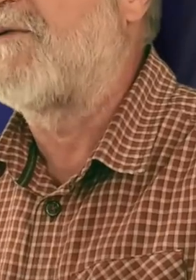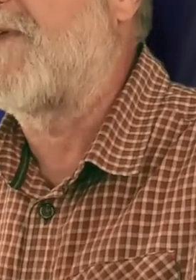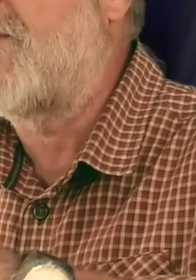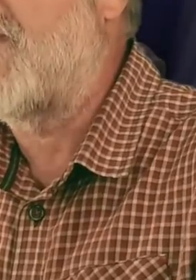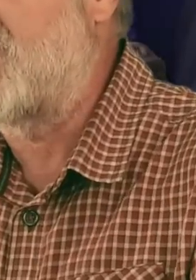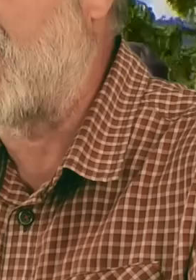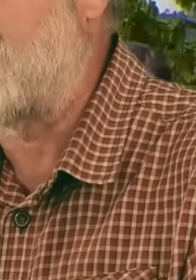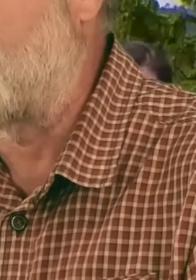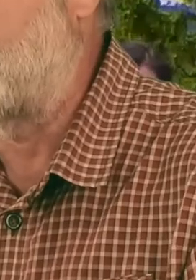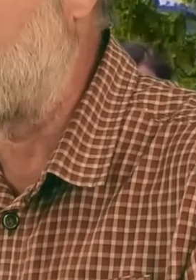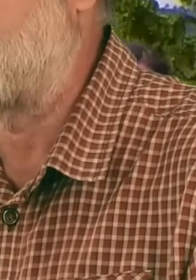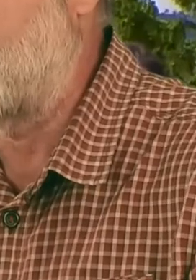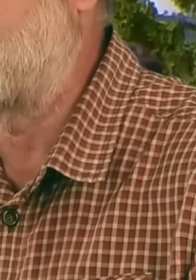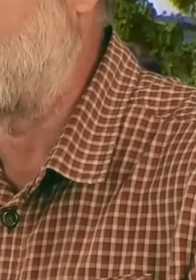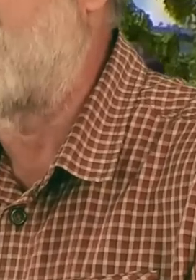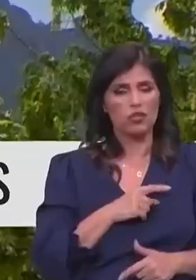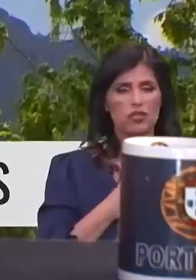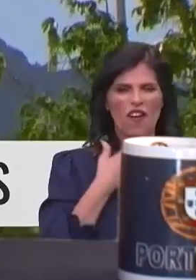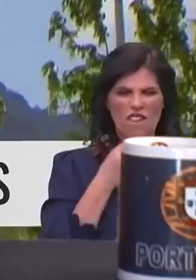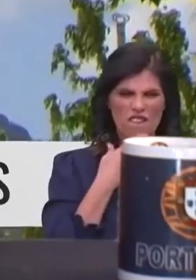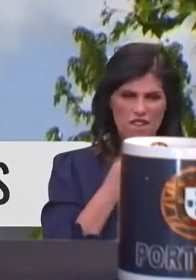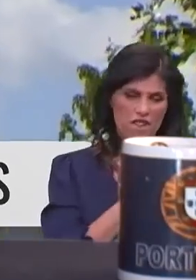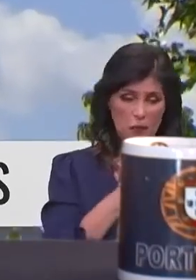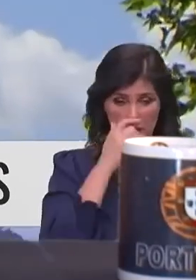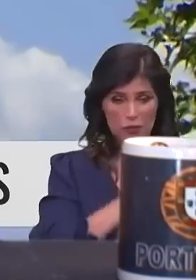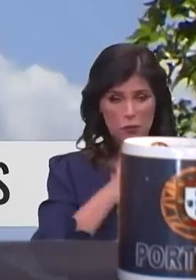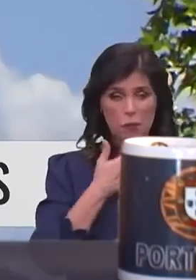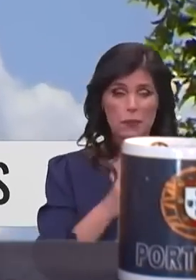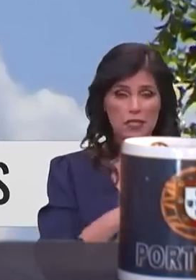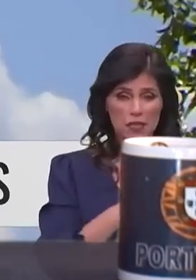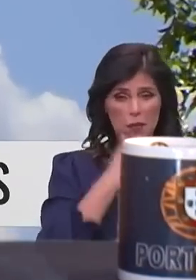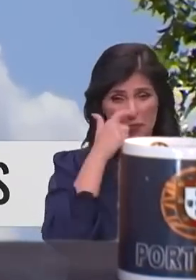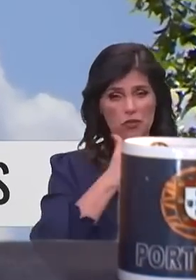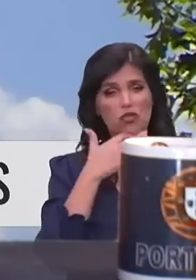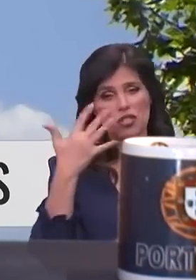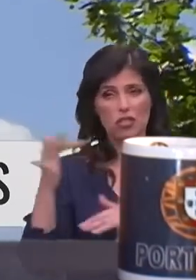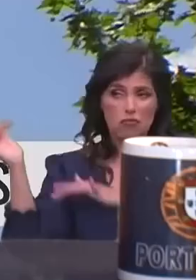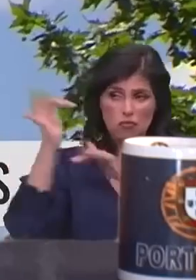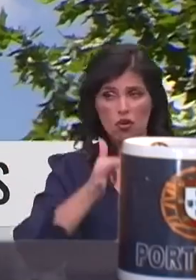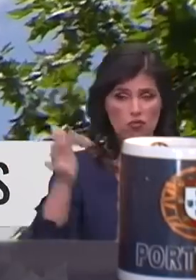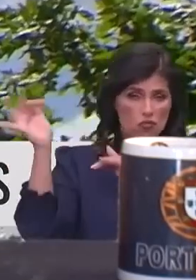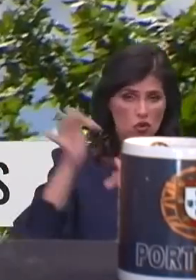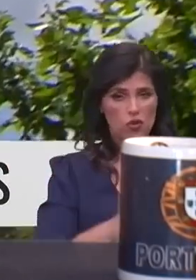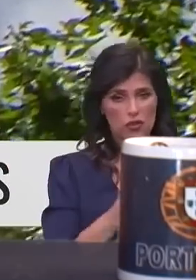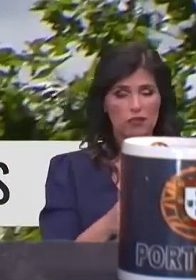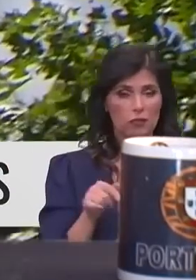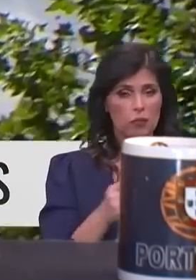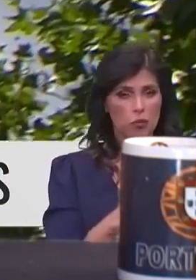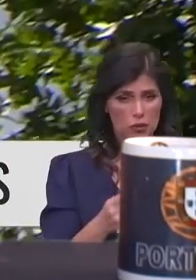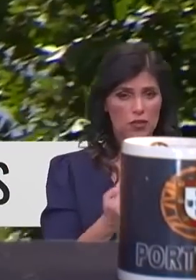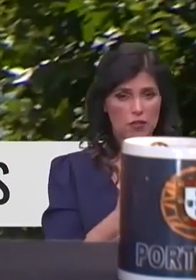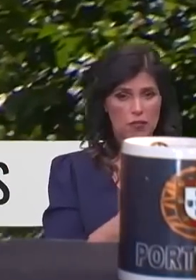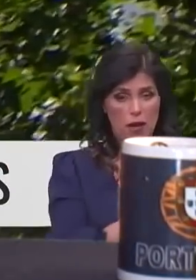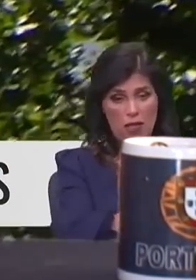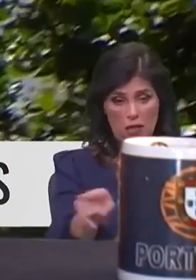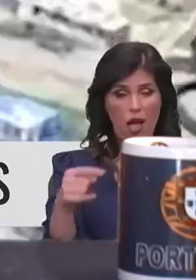mas está no governo não é dele é da António Costa é que mantém lá joga lá mas não tem culpa no governo ele pediu admissão quem não aceitou foi o próprio